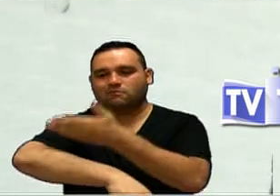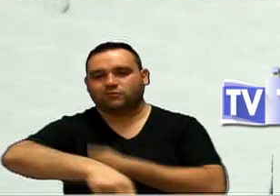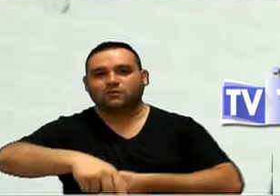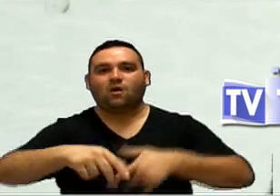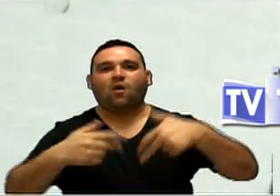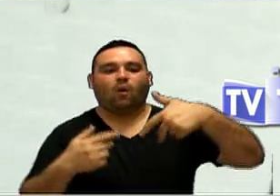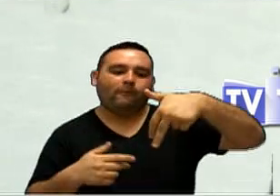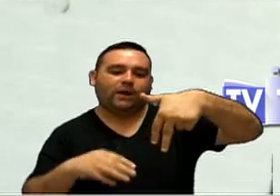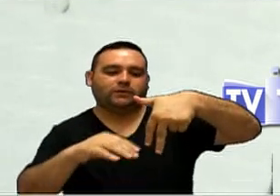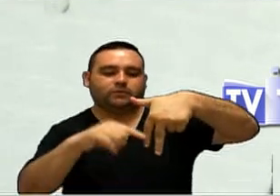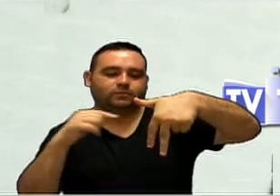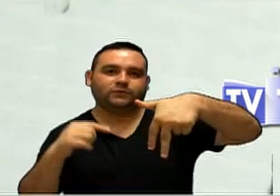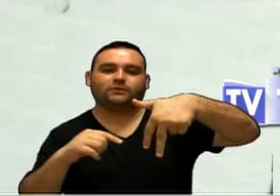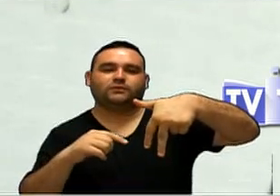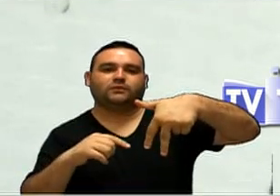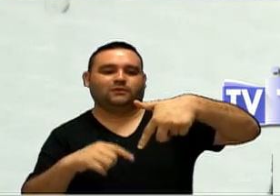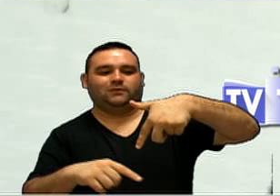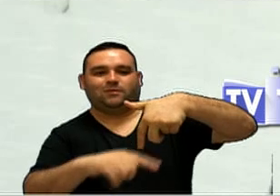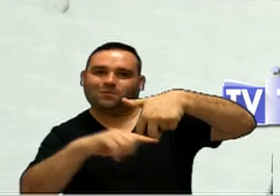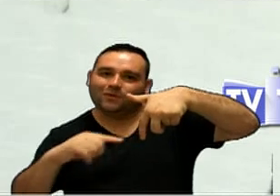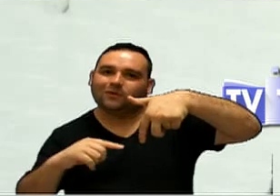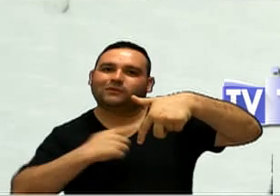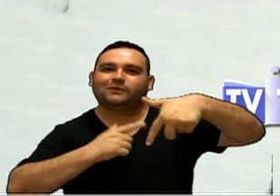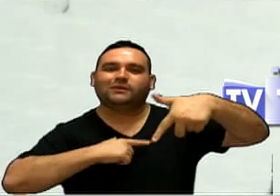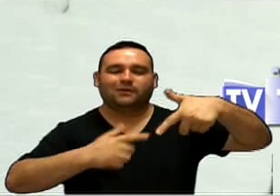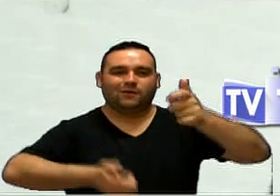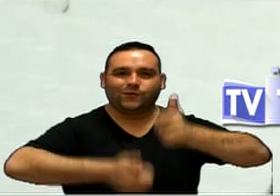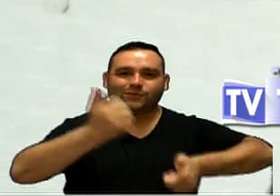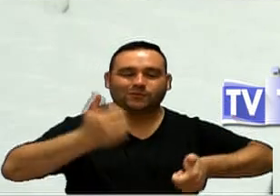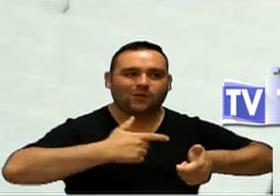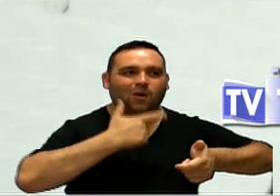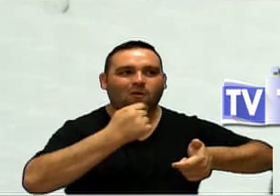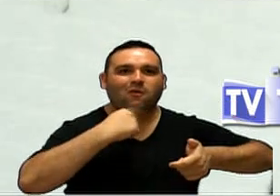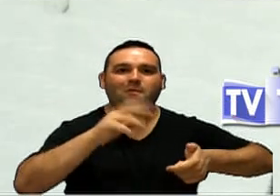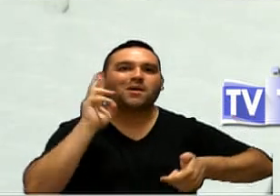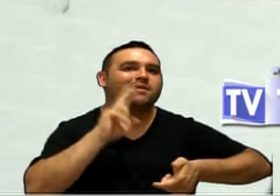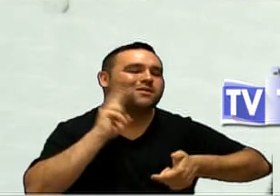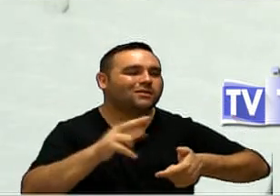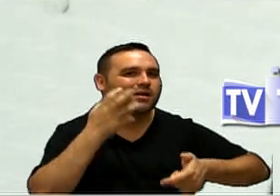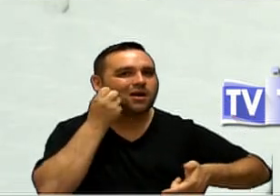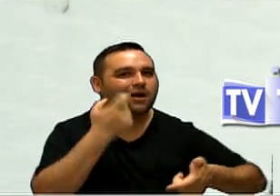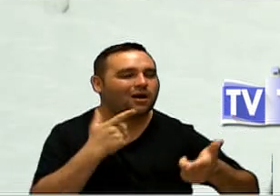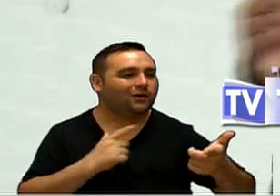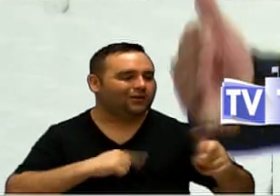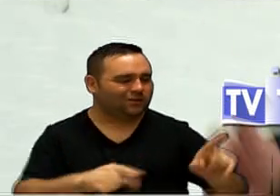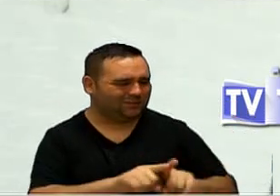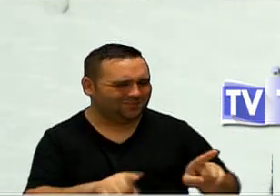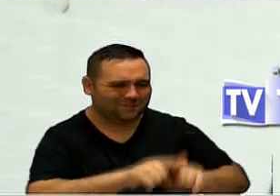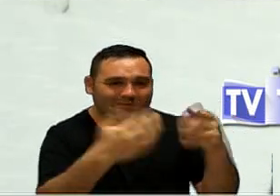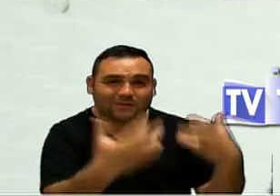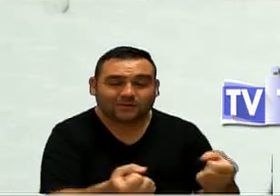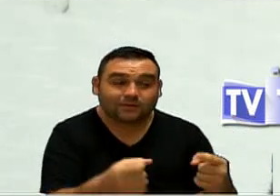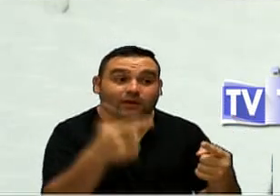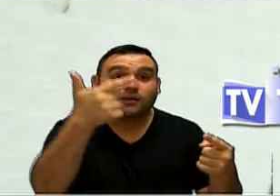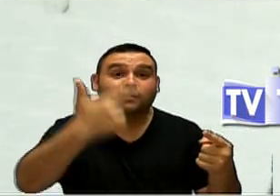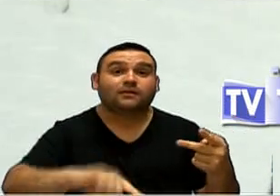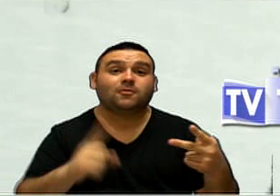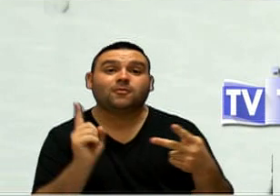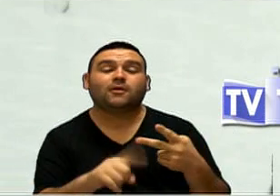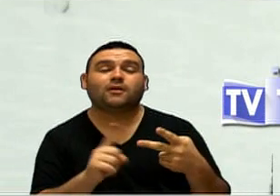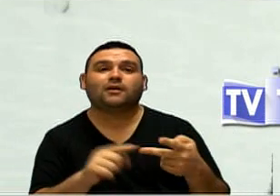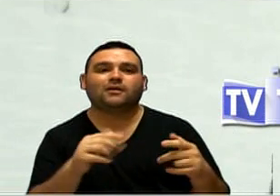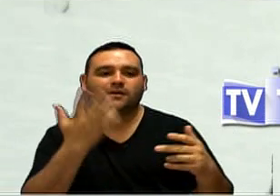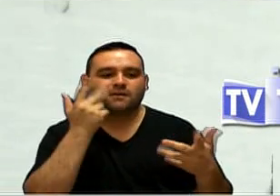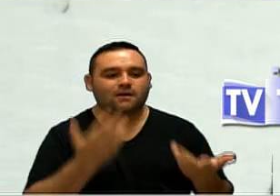Renan é padrinho, tem dado uma força tremenda aí. Depois, na sequência,